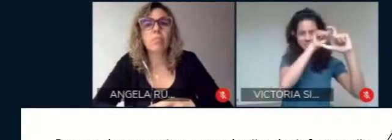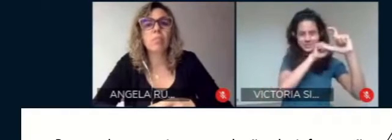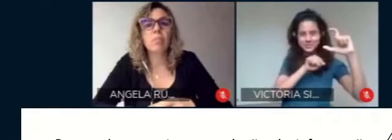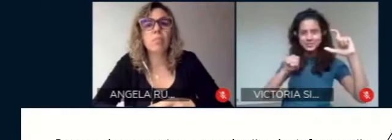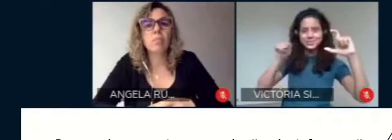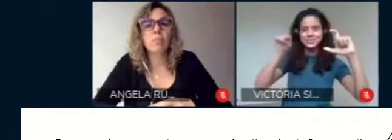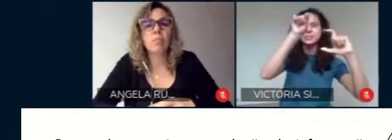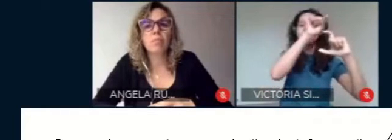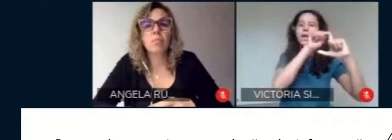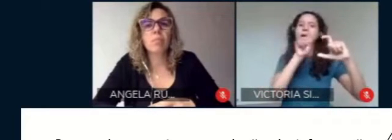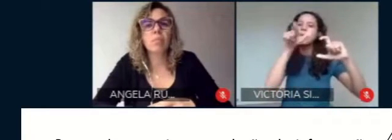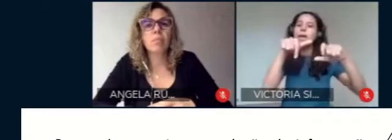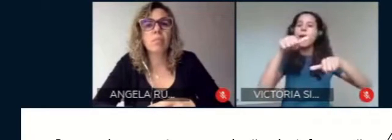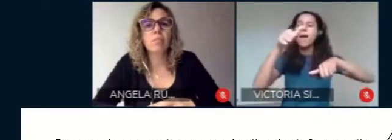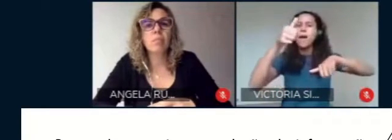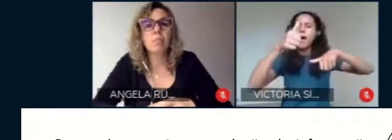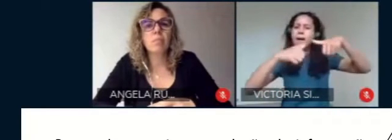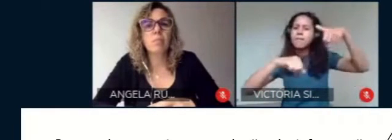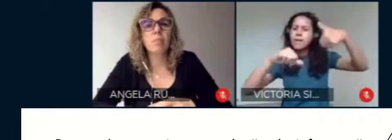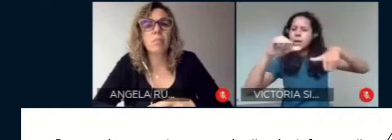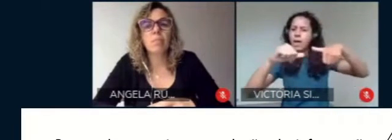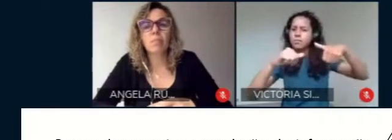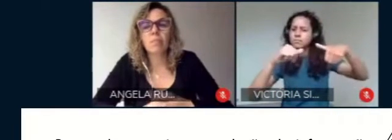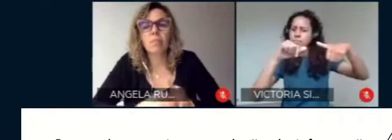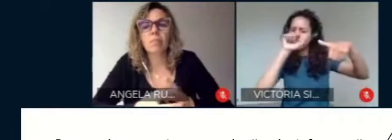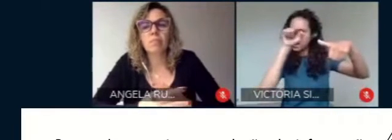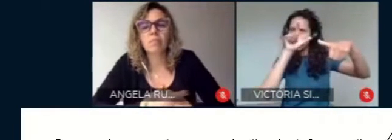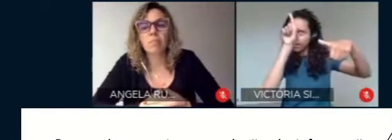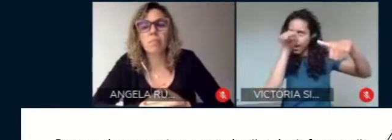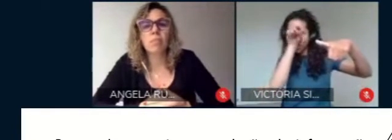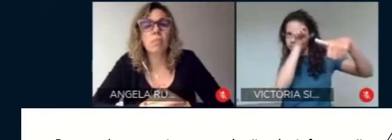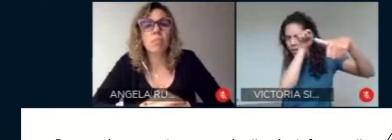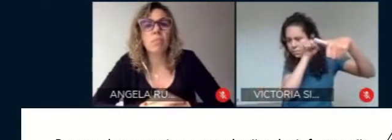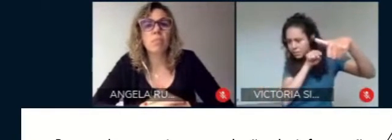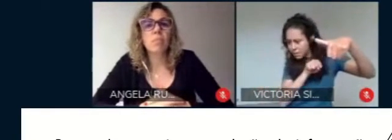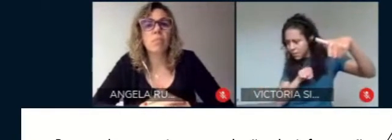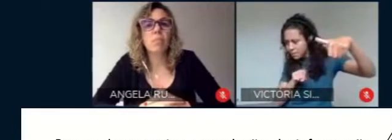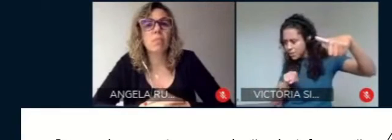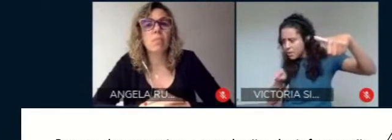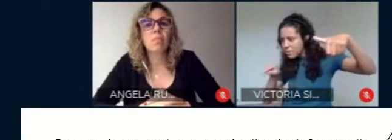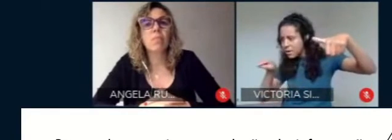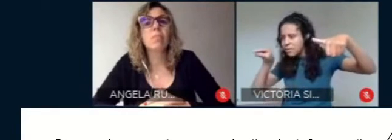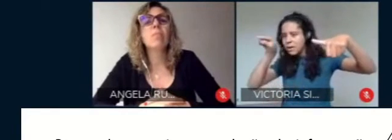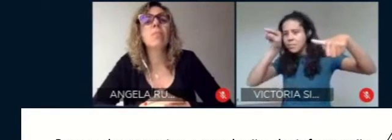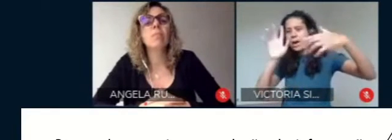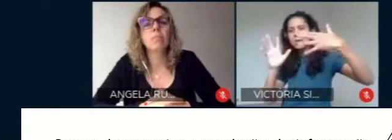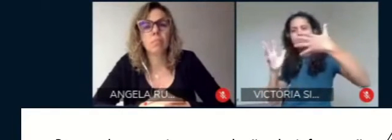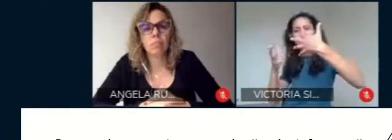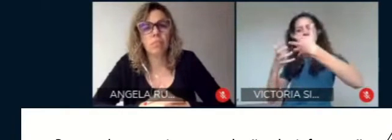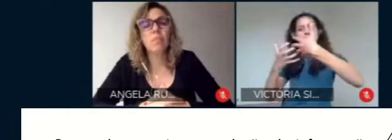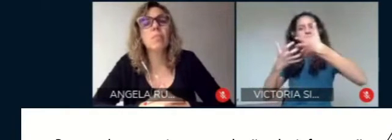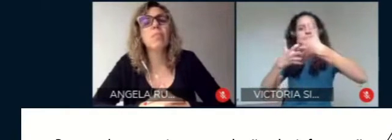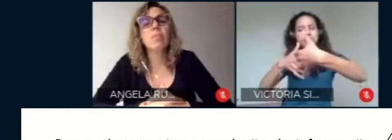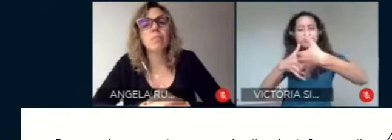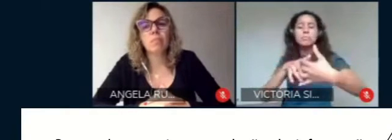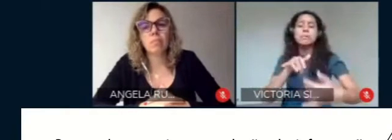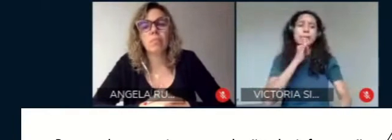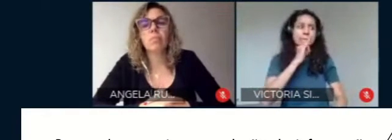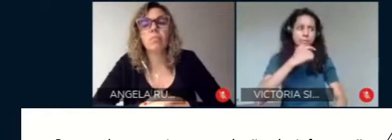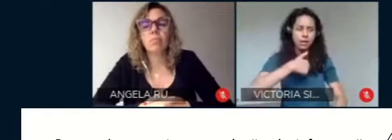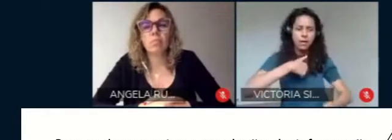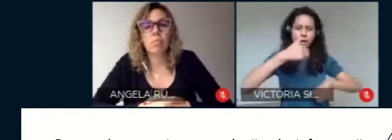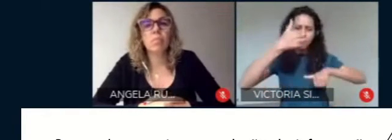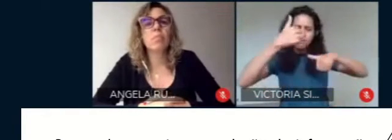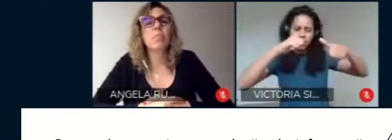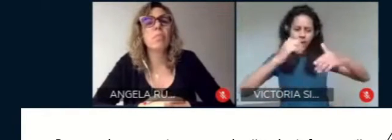outros passos, porque tu vai sempre estar avaliando tua questão de pesquisa, se ela